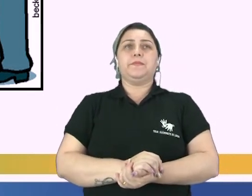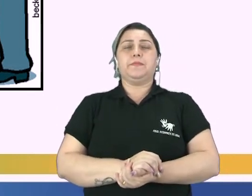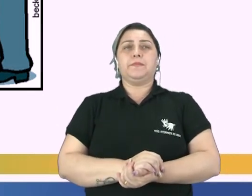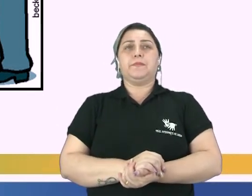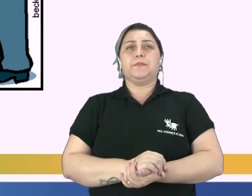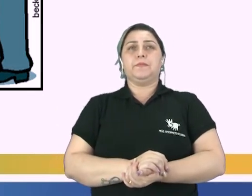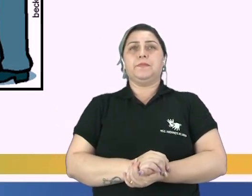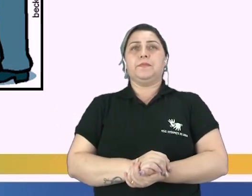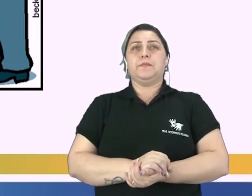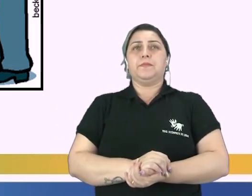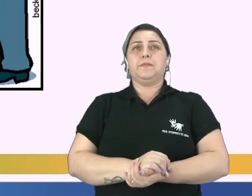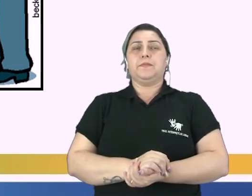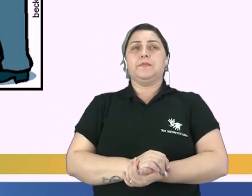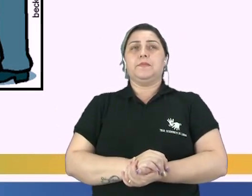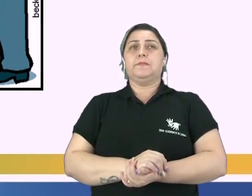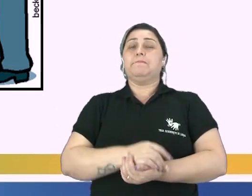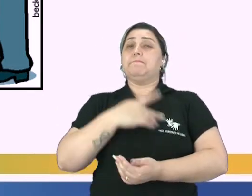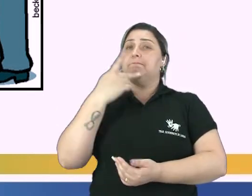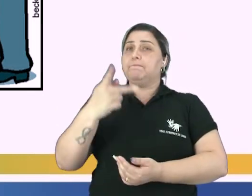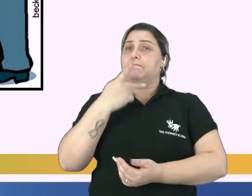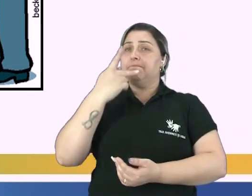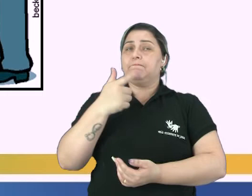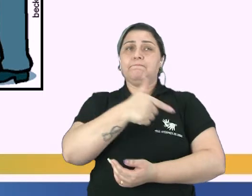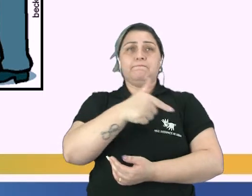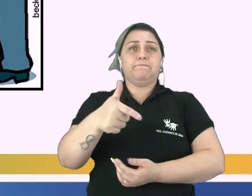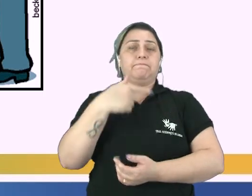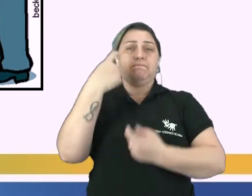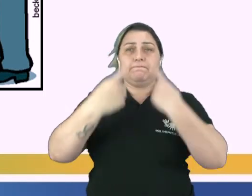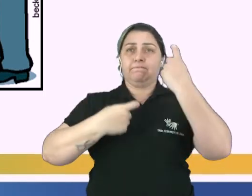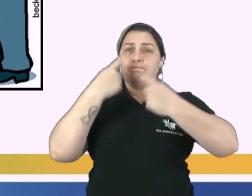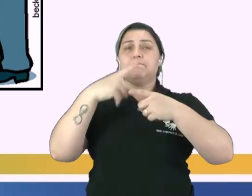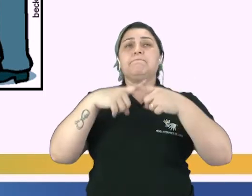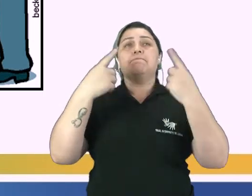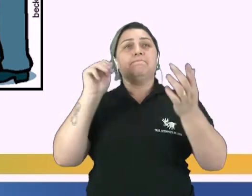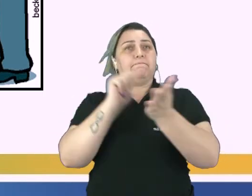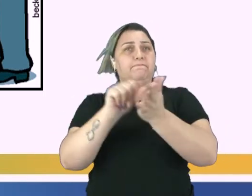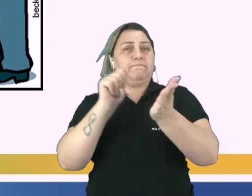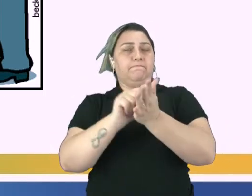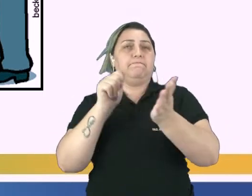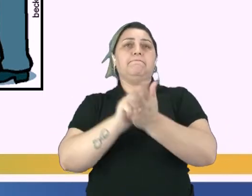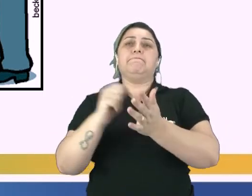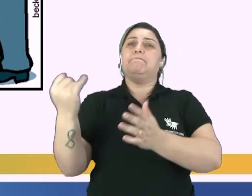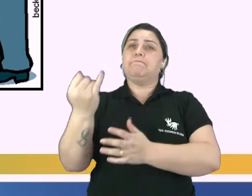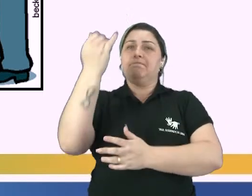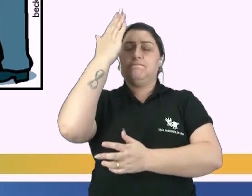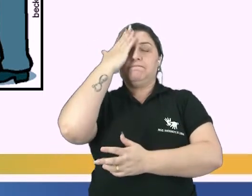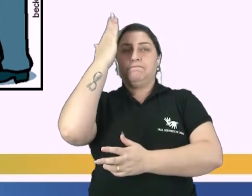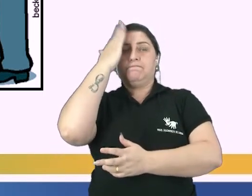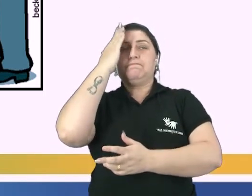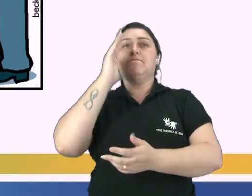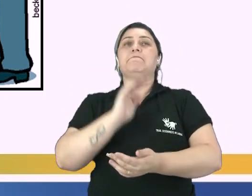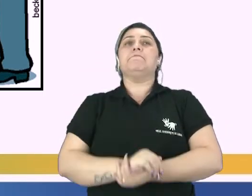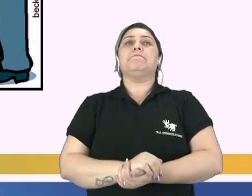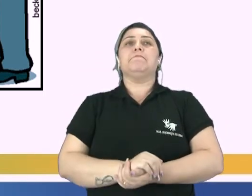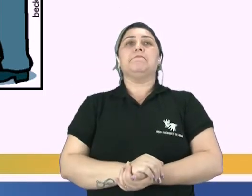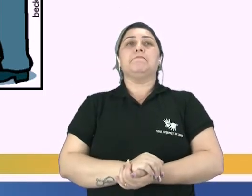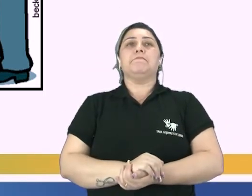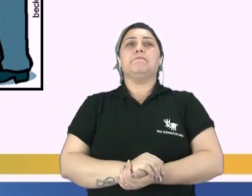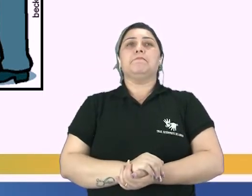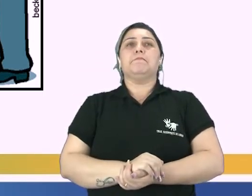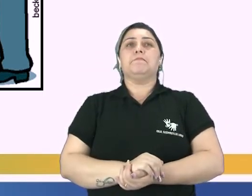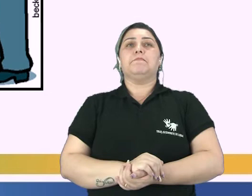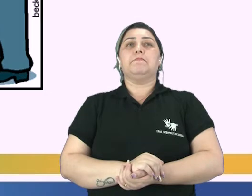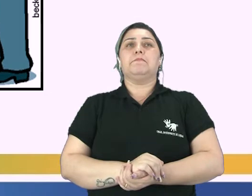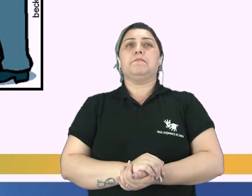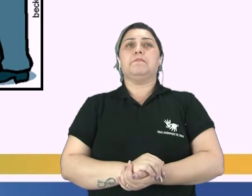do porquê. Na fala você não tem essa preocupação, mas na escrita é necessário saber distingui-los, tá? Olhem